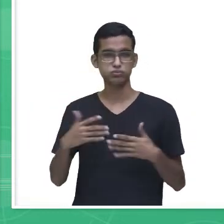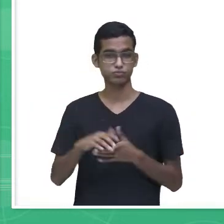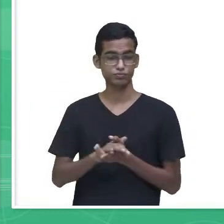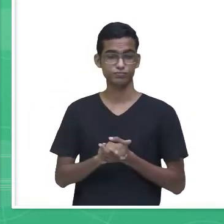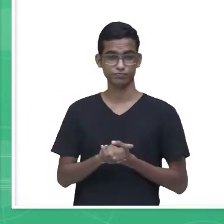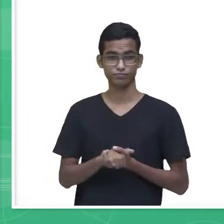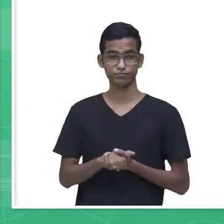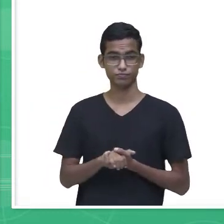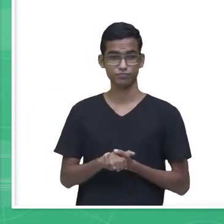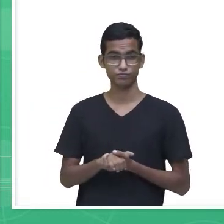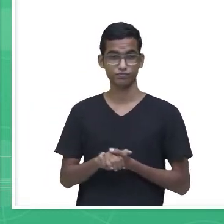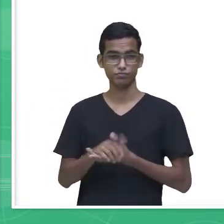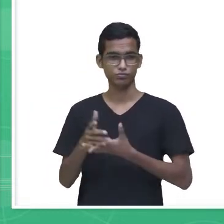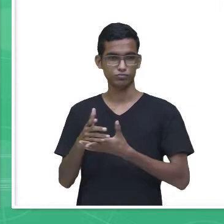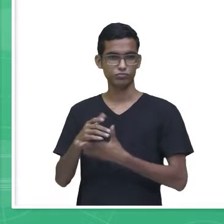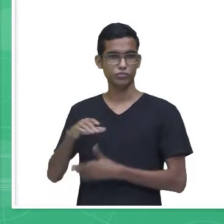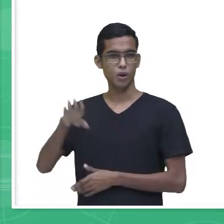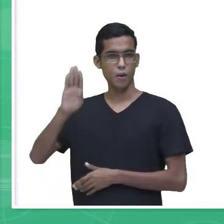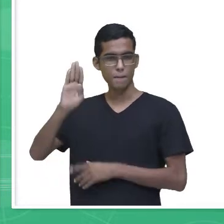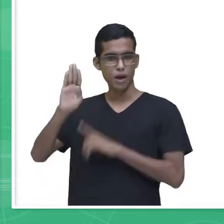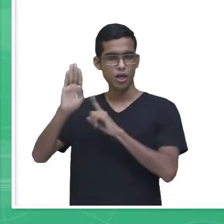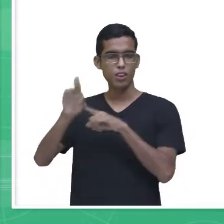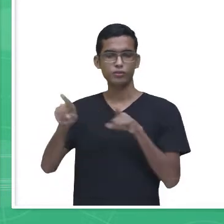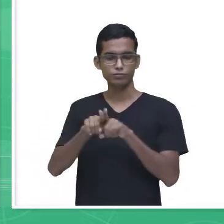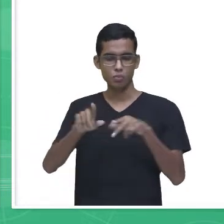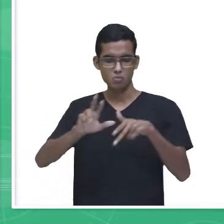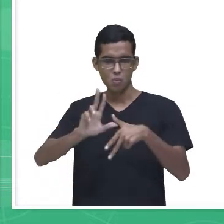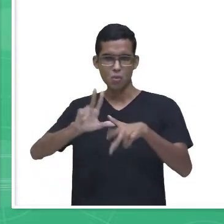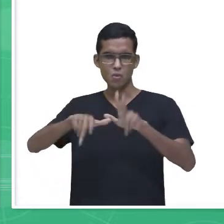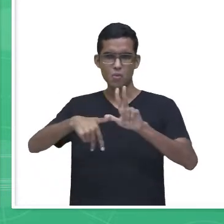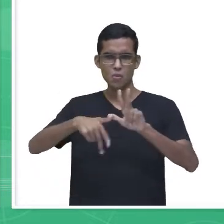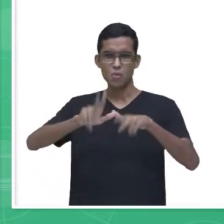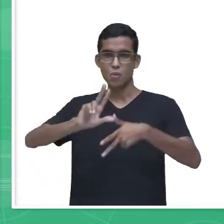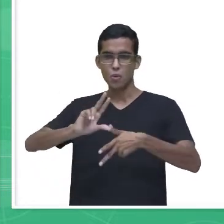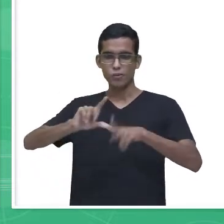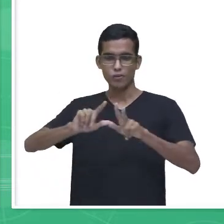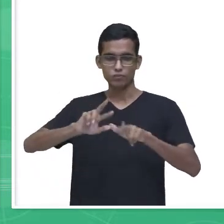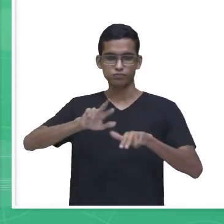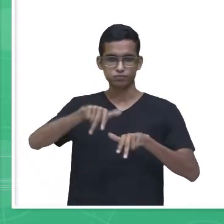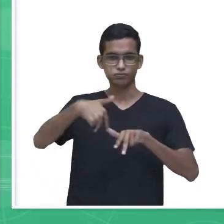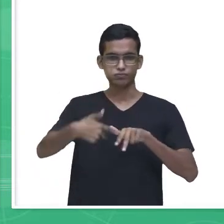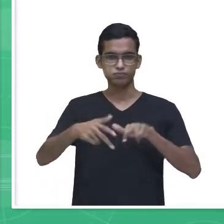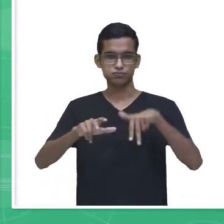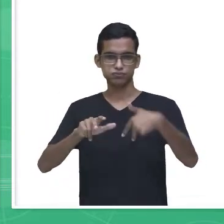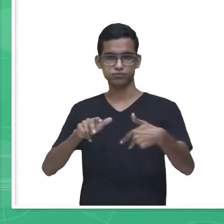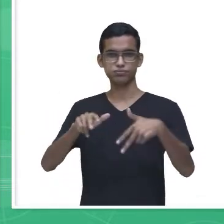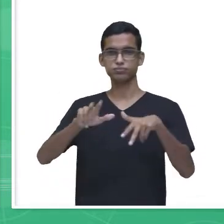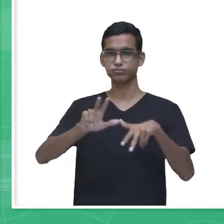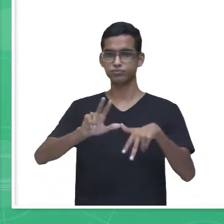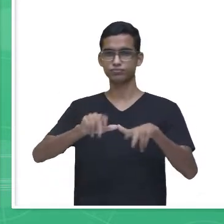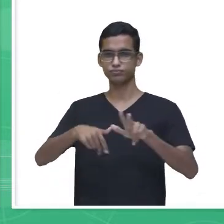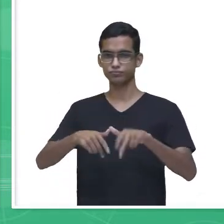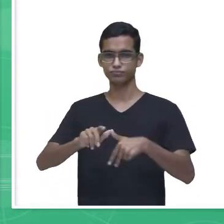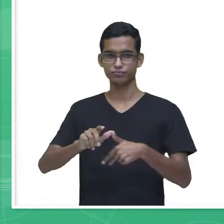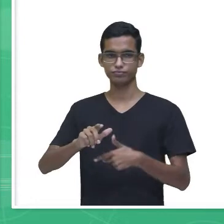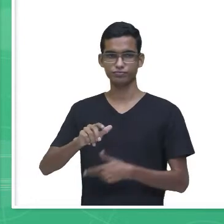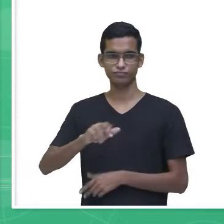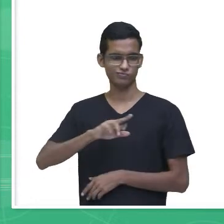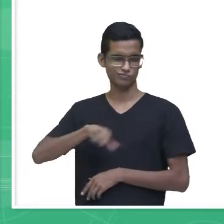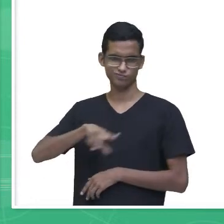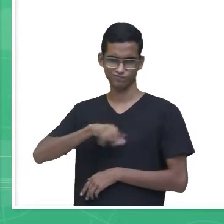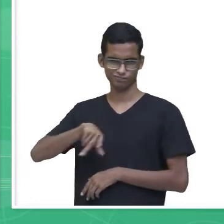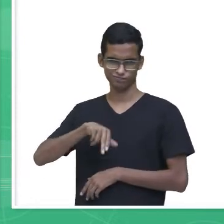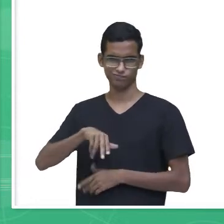A acrobática também já está eliminada, porque são acrobacias, né? Não tem nada a ver com